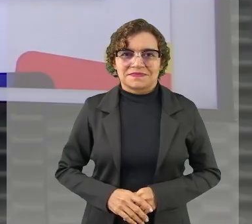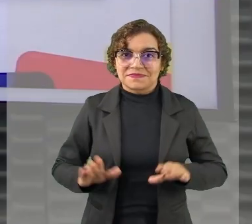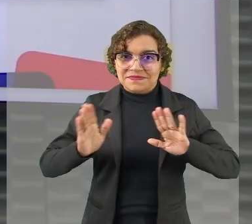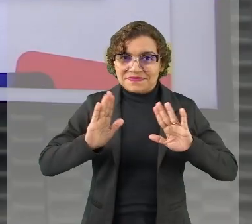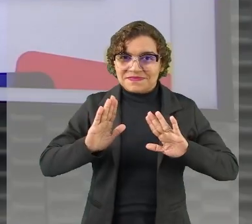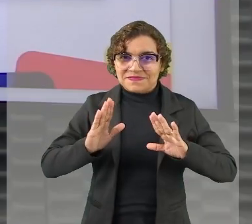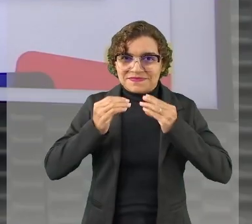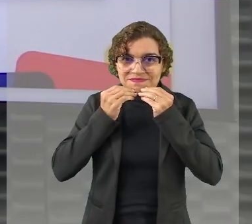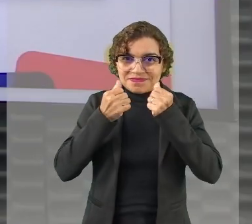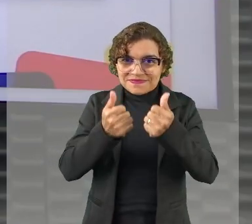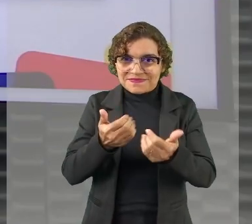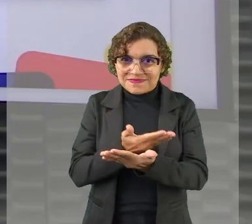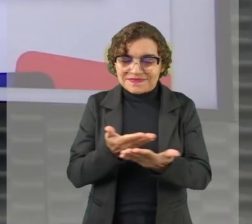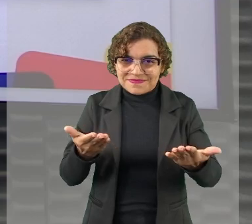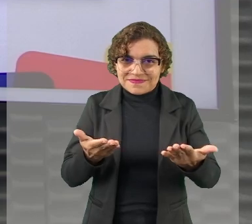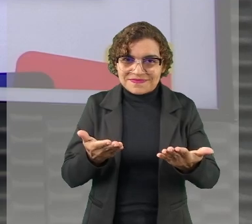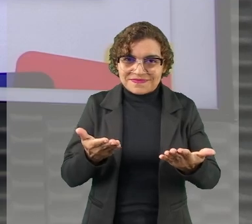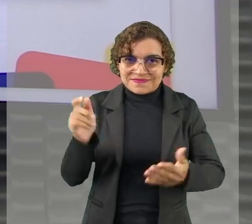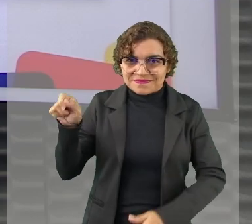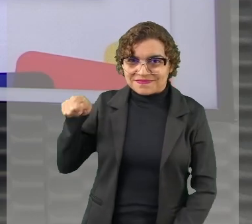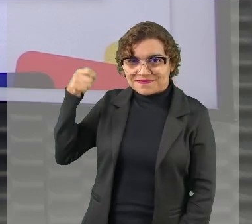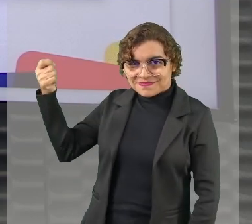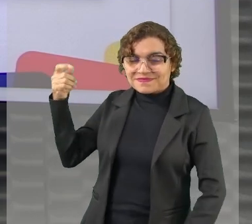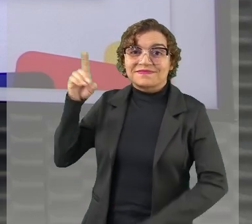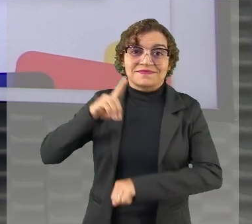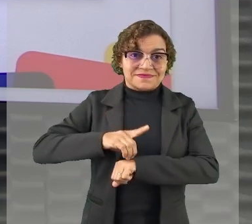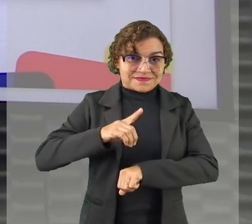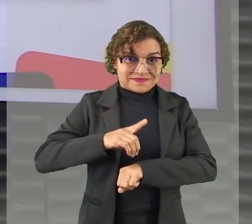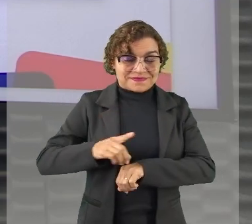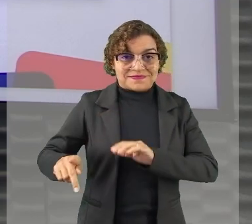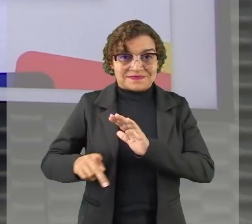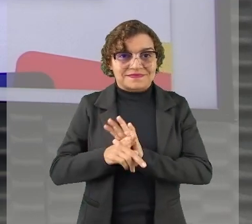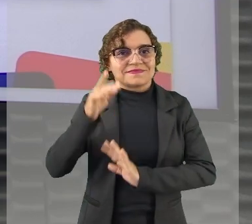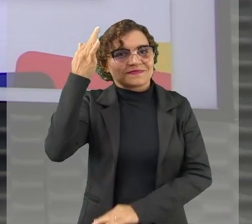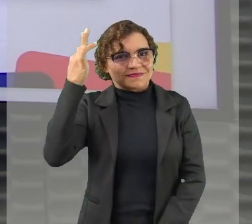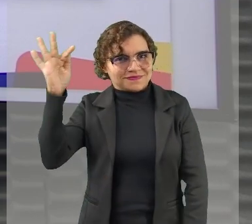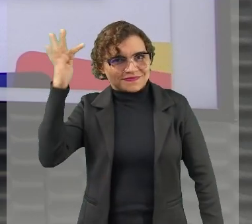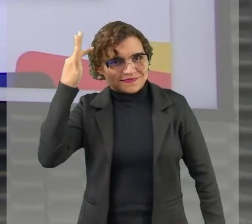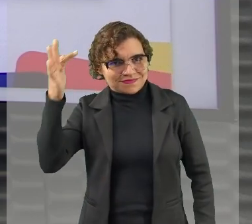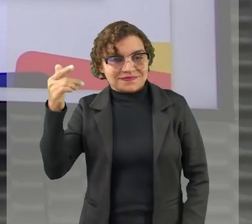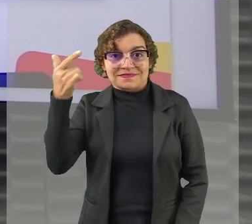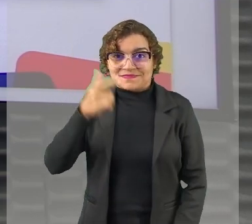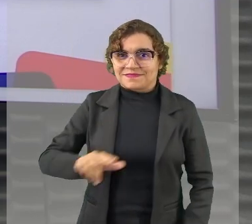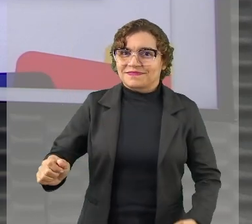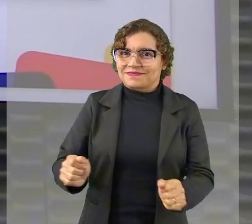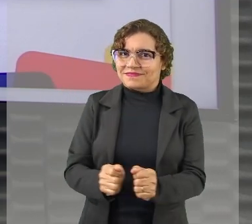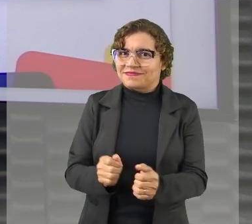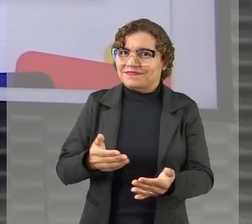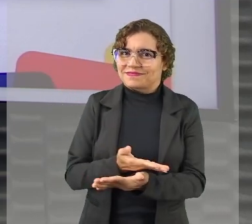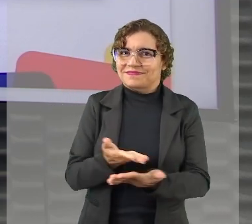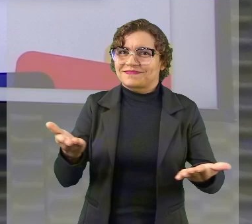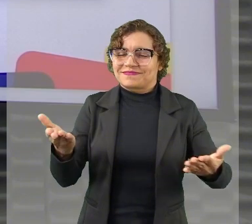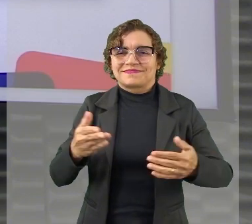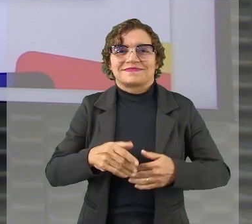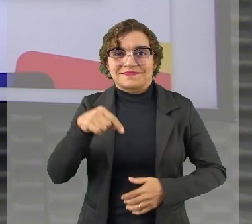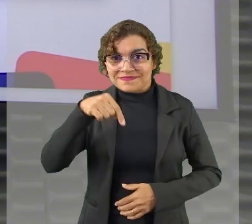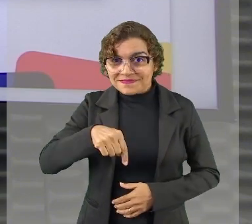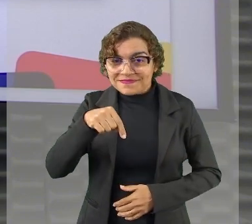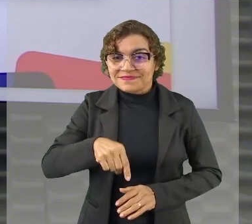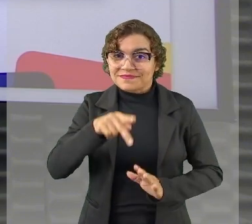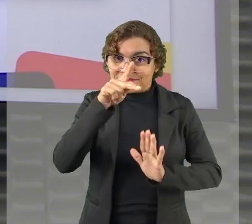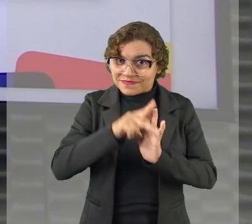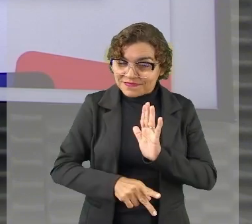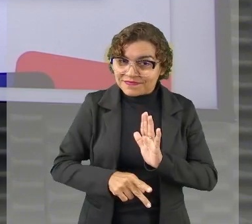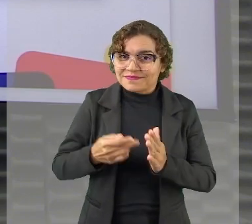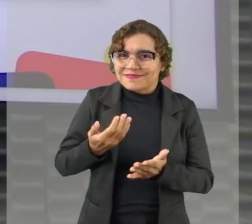Fala pessoal, tudo bem com vocês? Professor Marcos Daniel de Filosofia, mais uma vez aqui com vocês neste